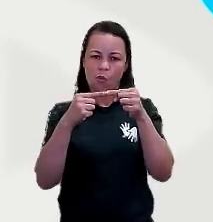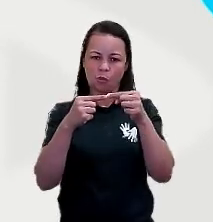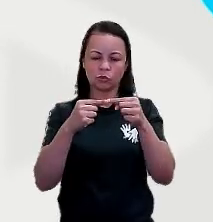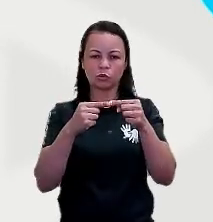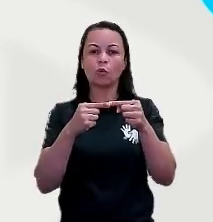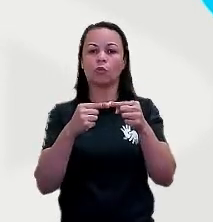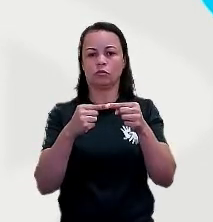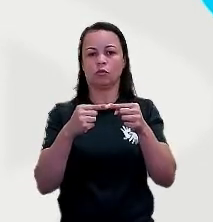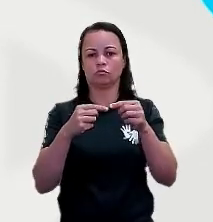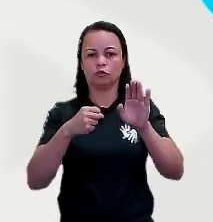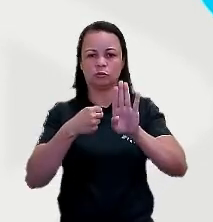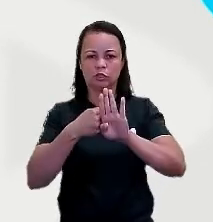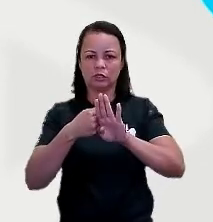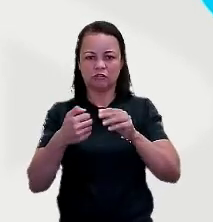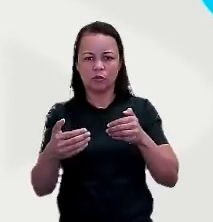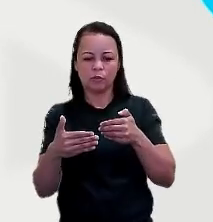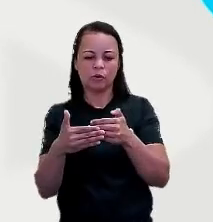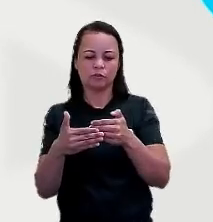próximo.